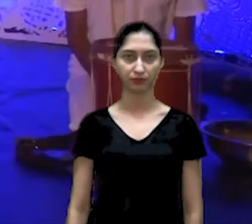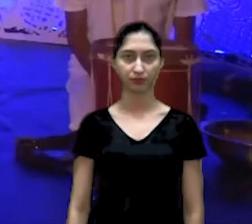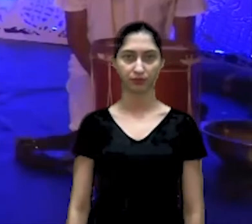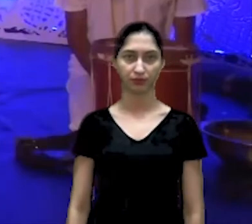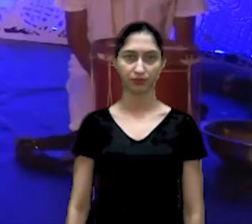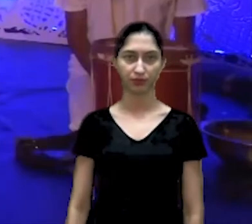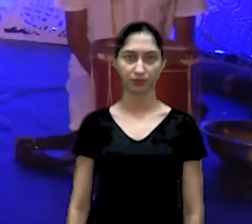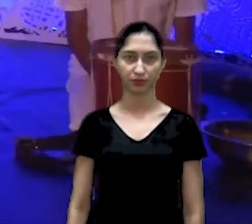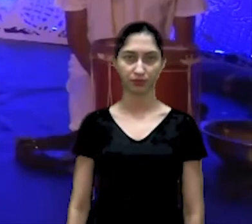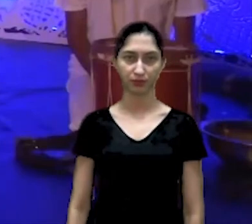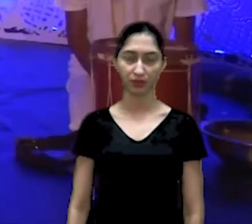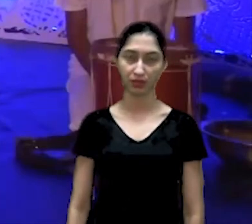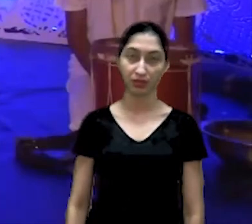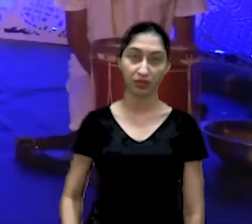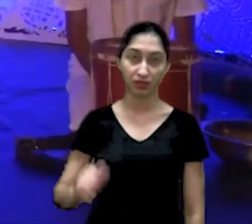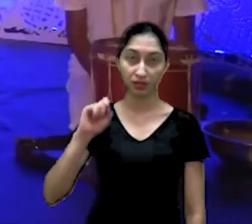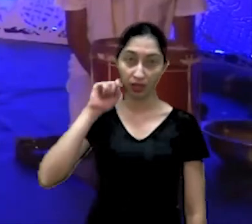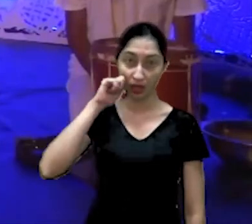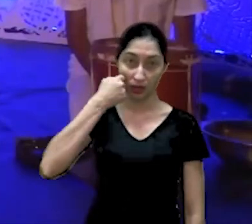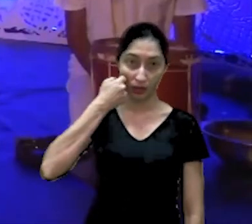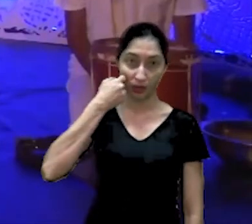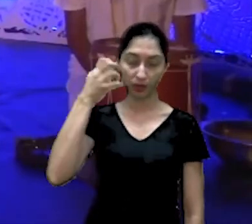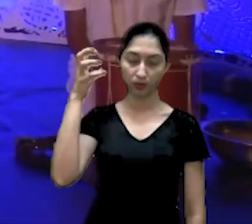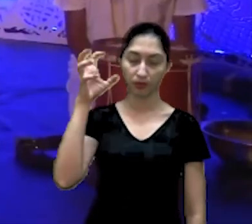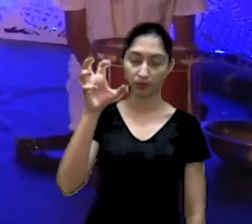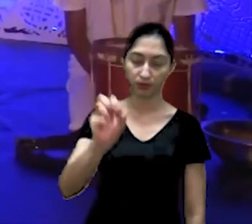Sendo colhido por mãos negras.